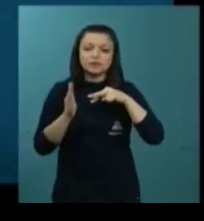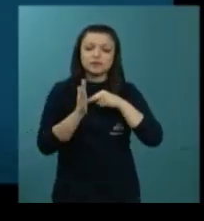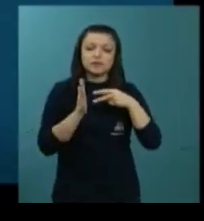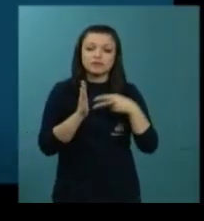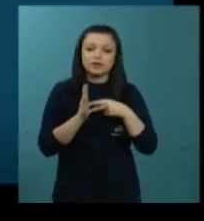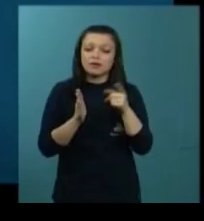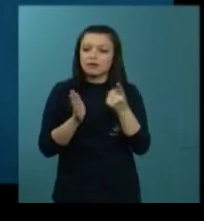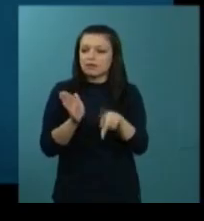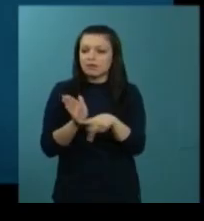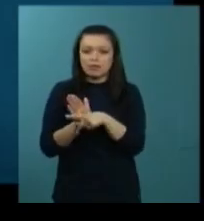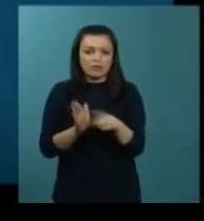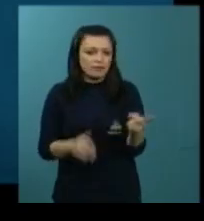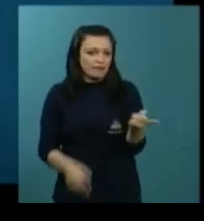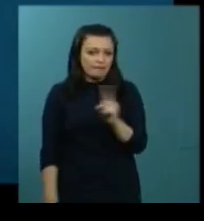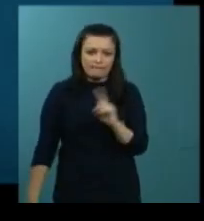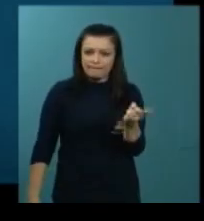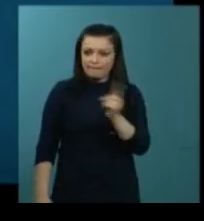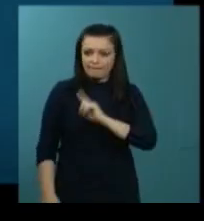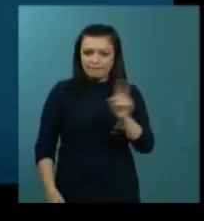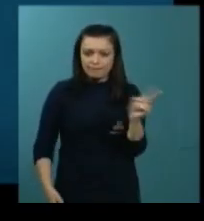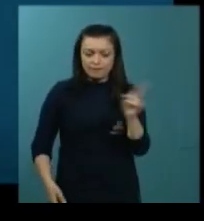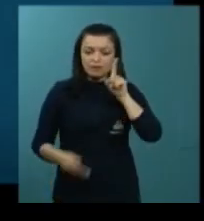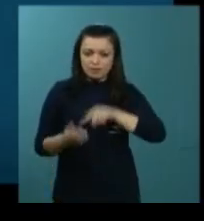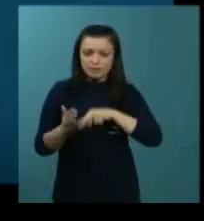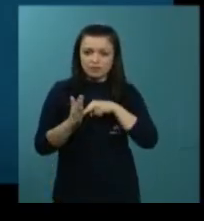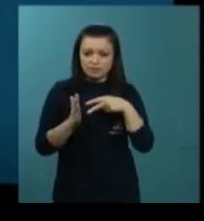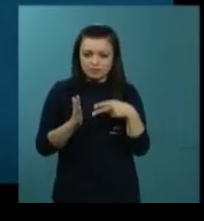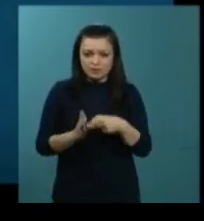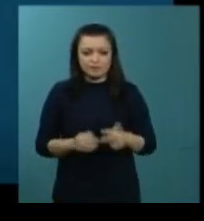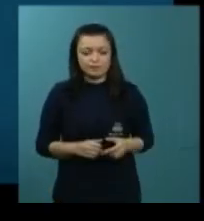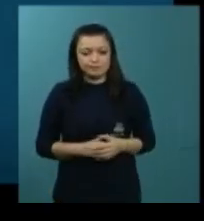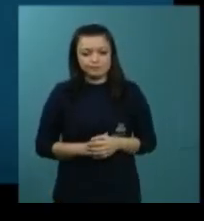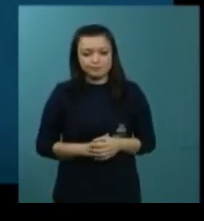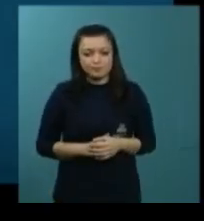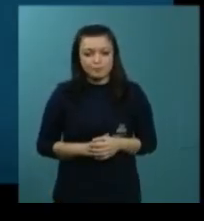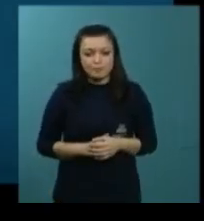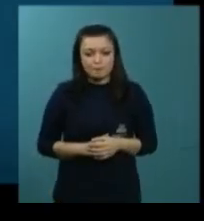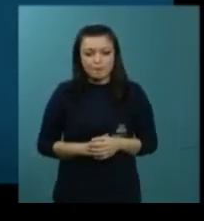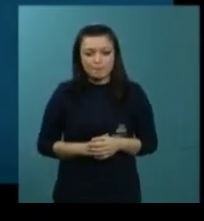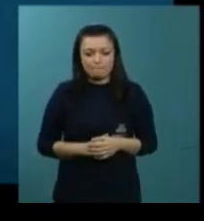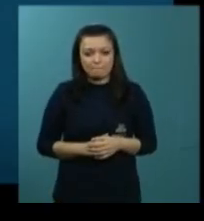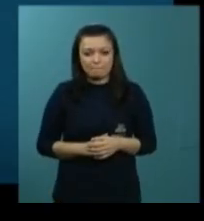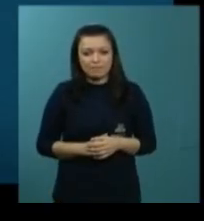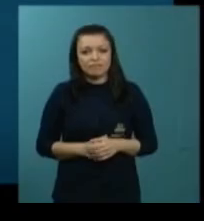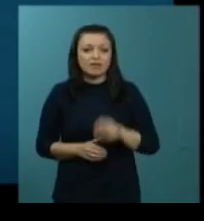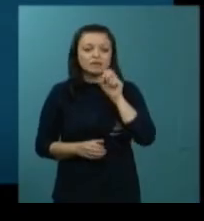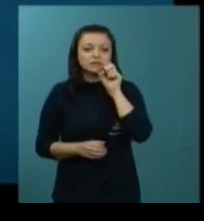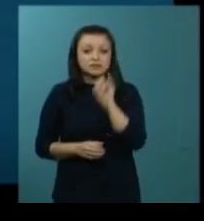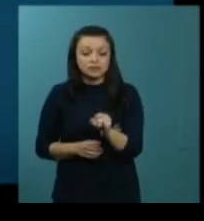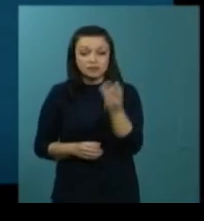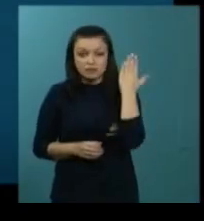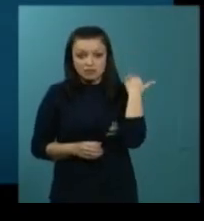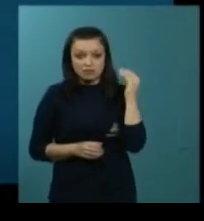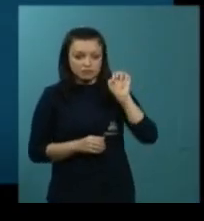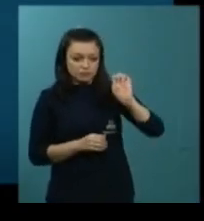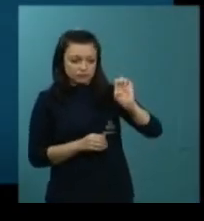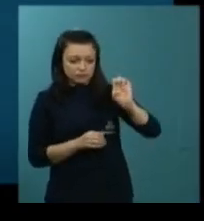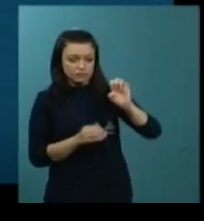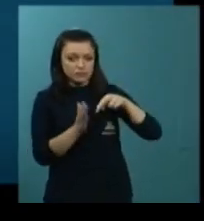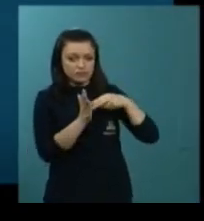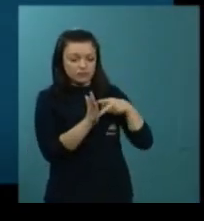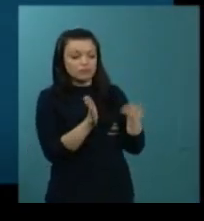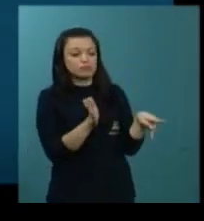nós estamos negando aquele símbolo. Se o símbolo significava pertence,